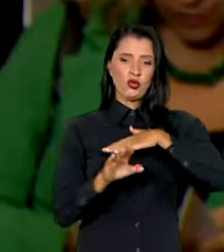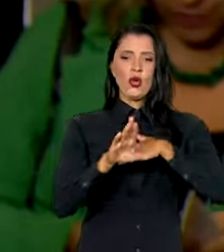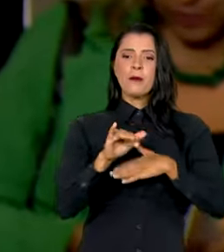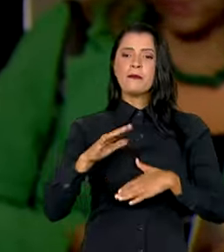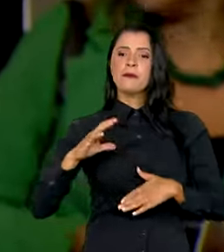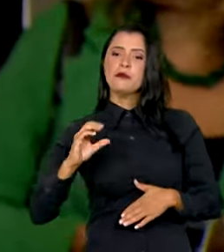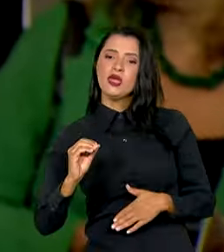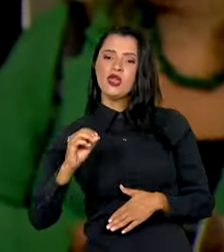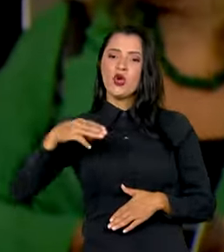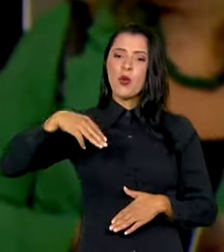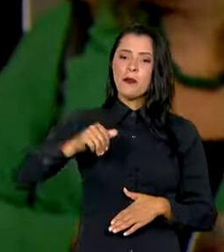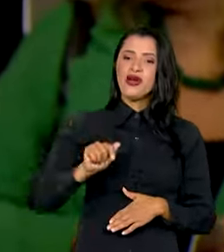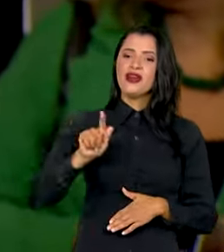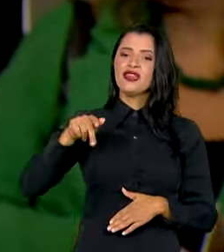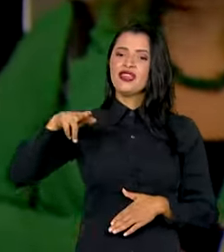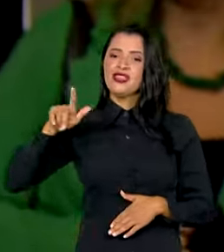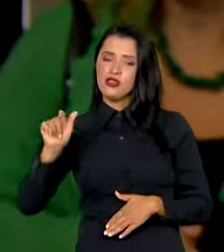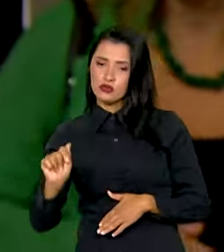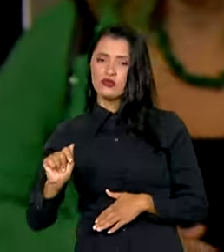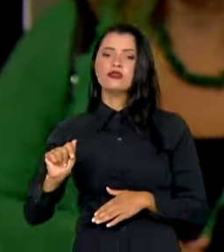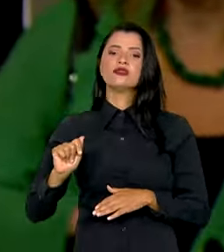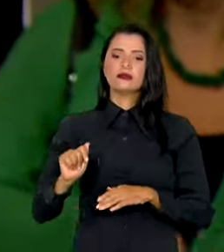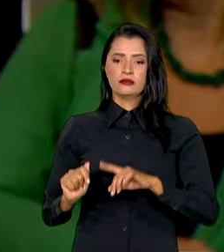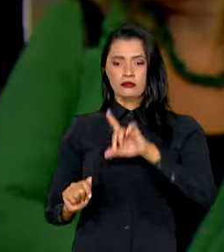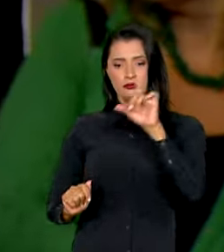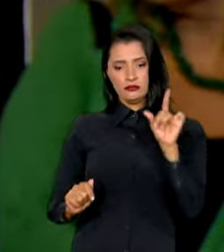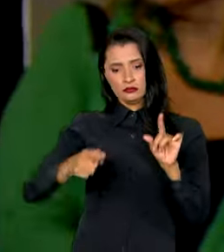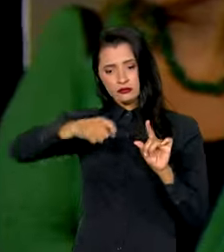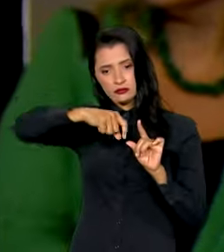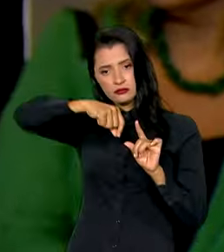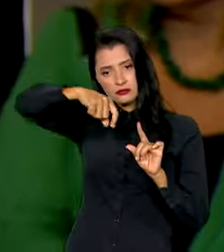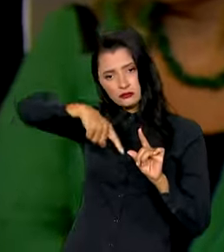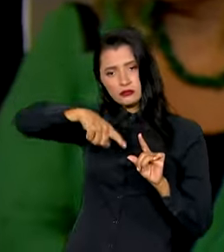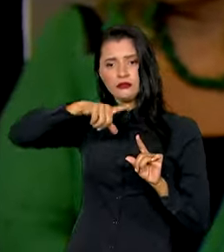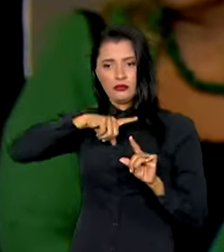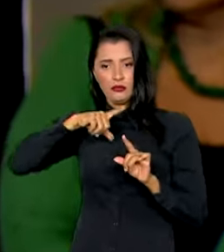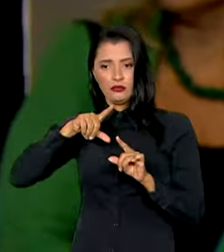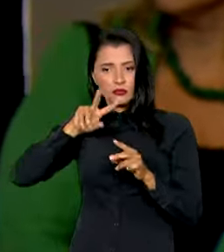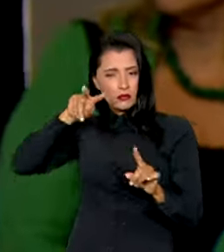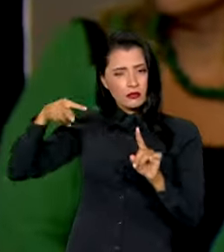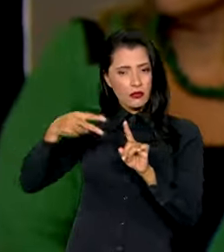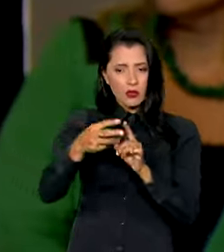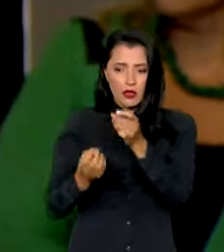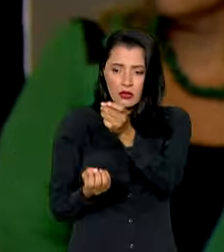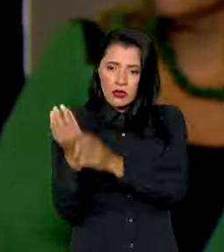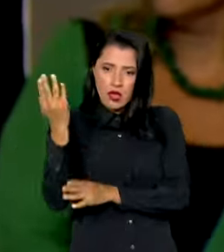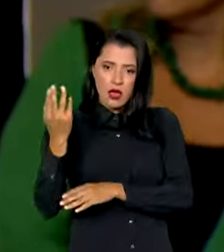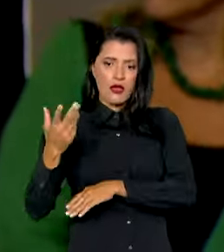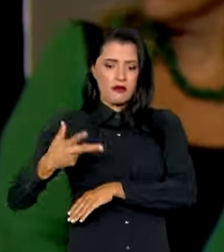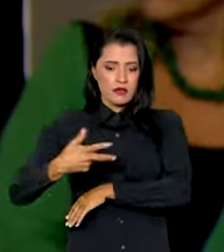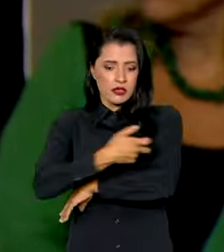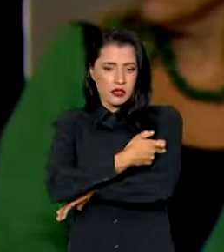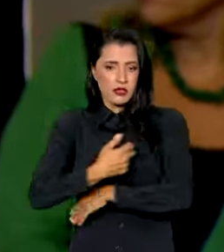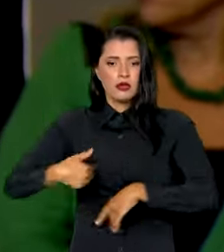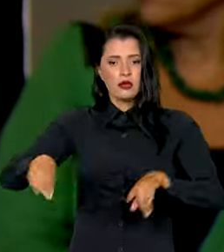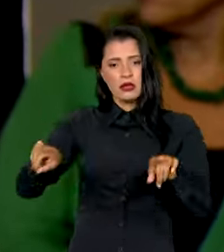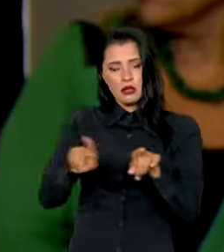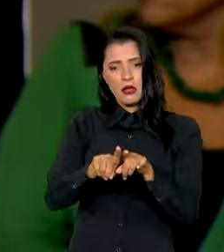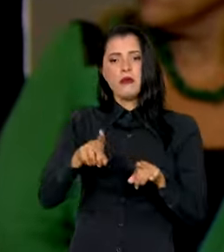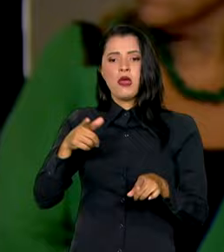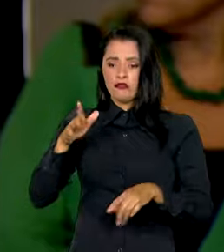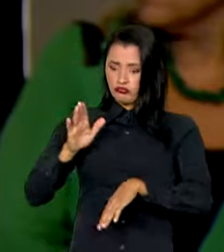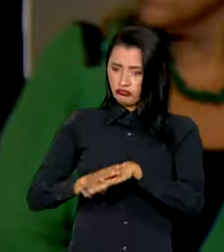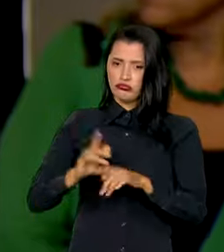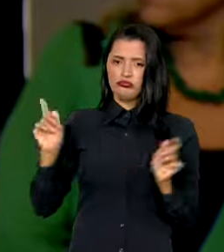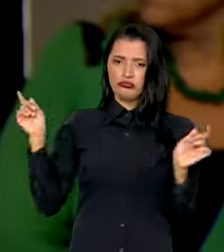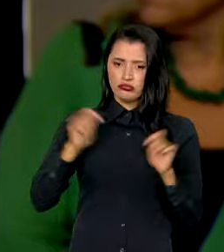Fundação Oswaldo Cruz, com a visão de desenvolver, de produzir vacinas e também de termos autossuficiência,